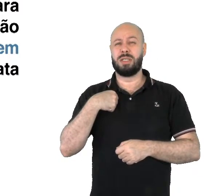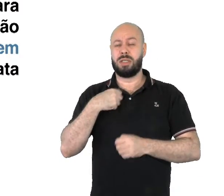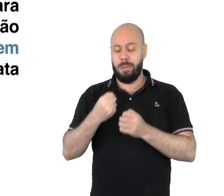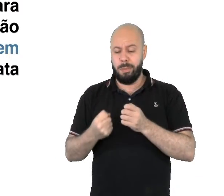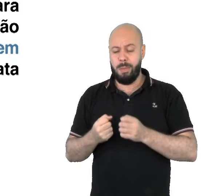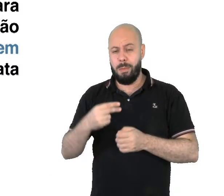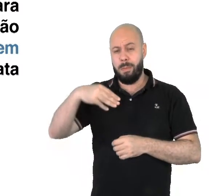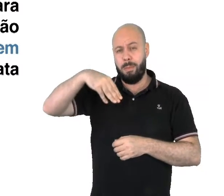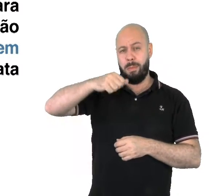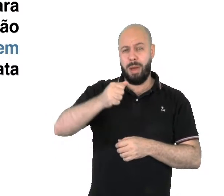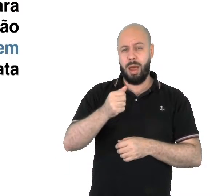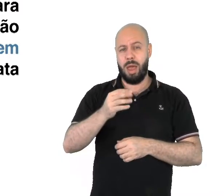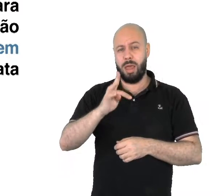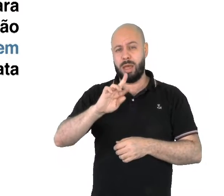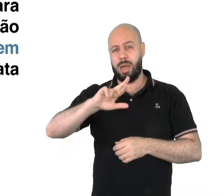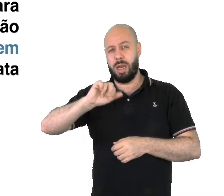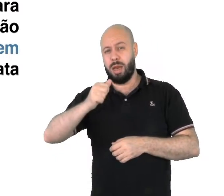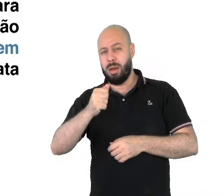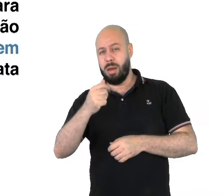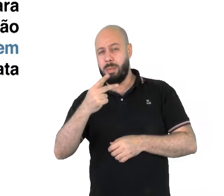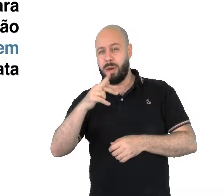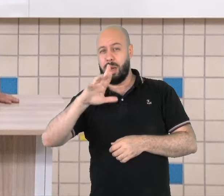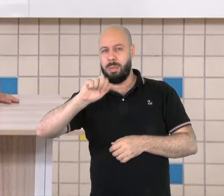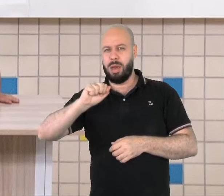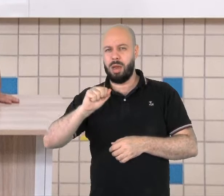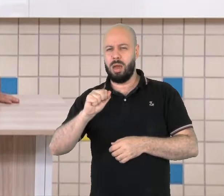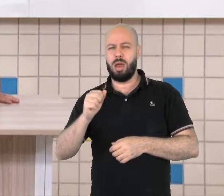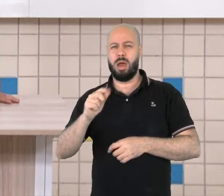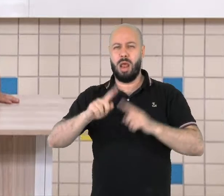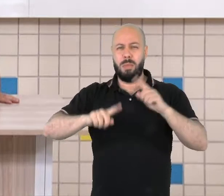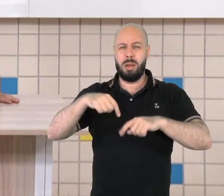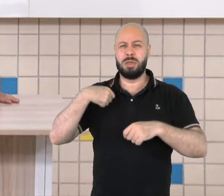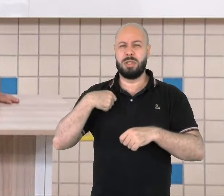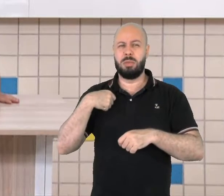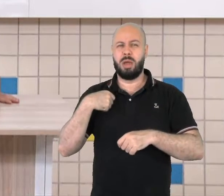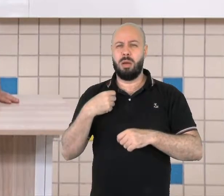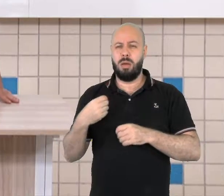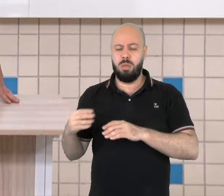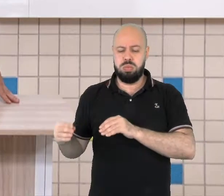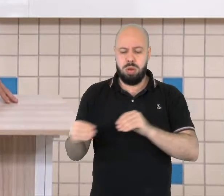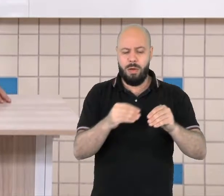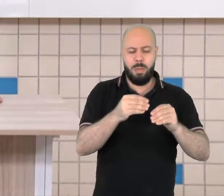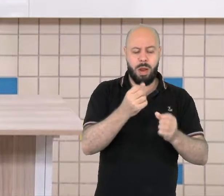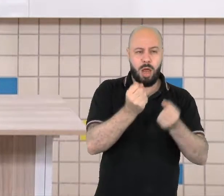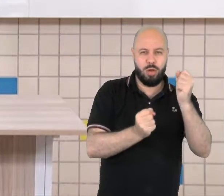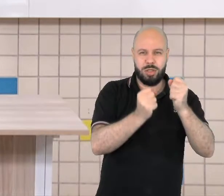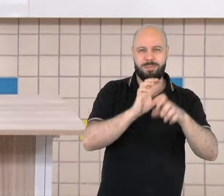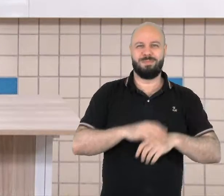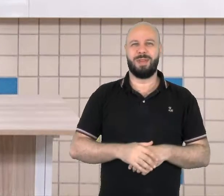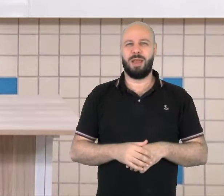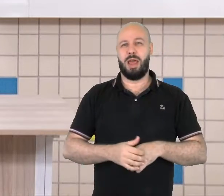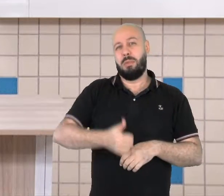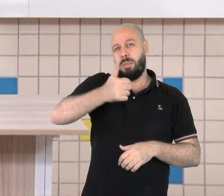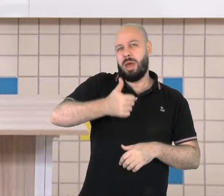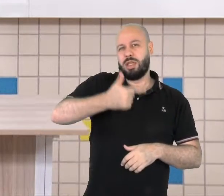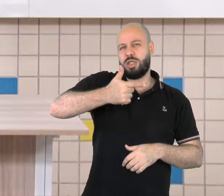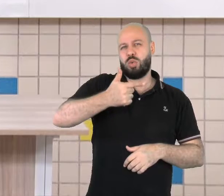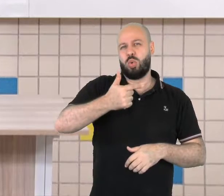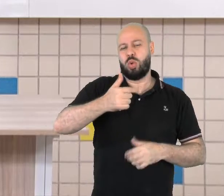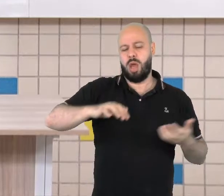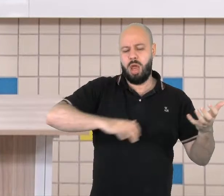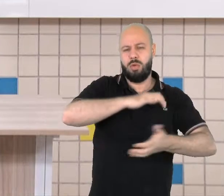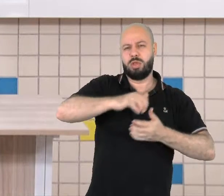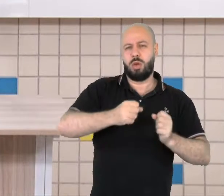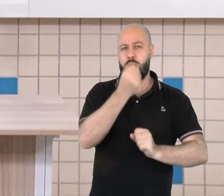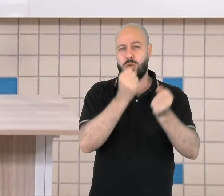quê? Para as suas indústrias. Na época da primeira Revolução Industrial, da segunda Revolução Industrial. Então, o que eles fazem? Eles